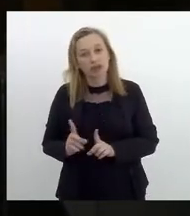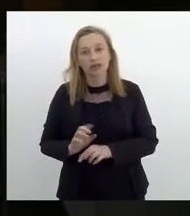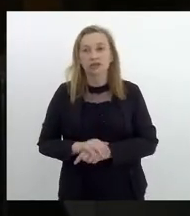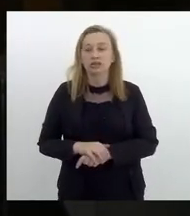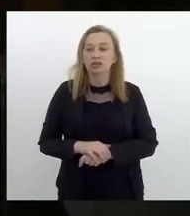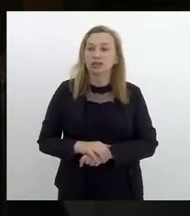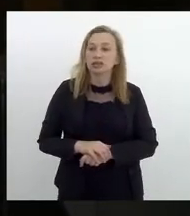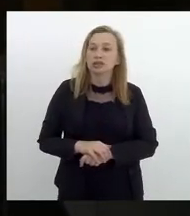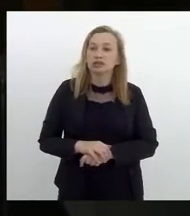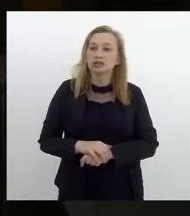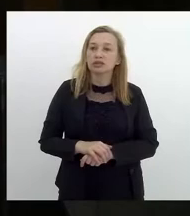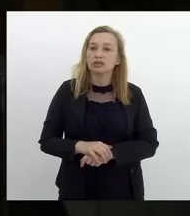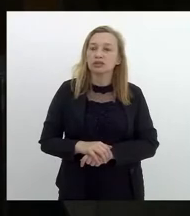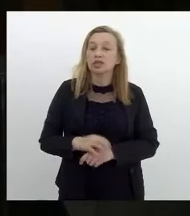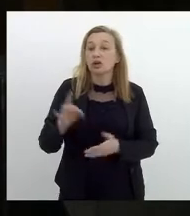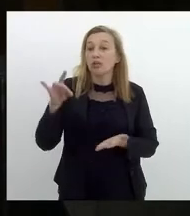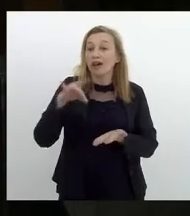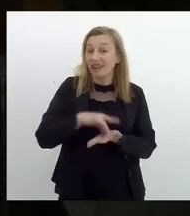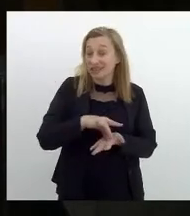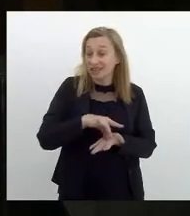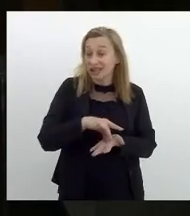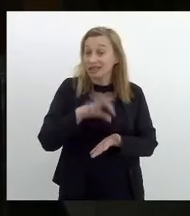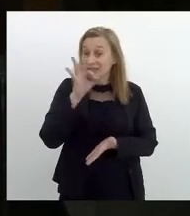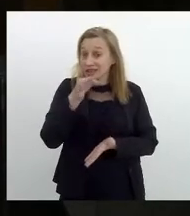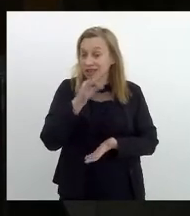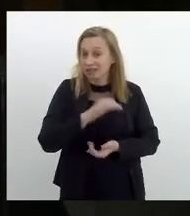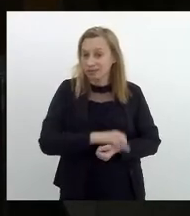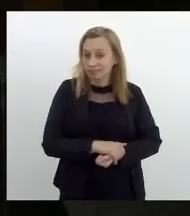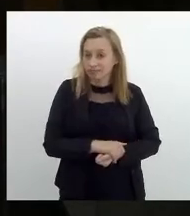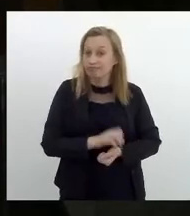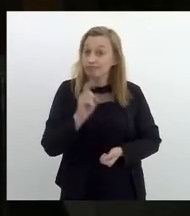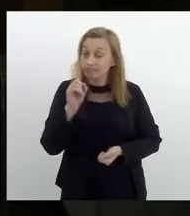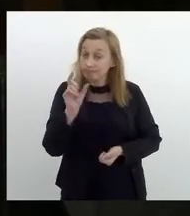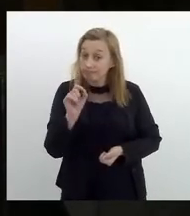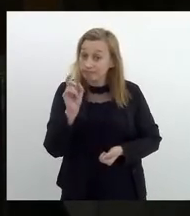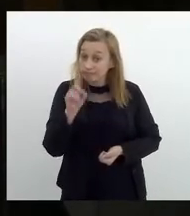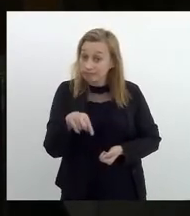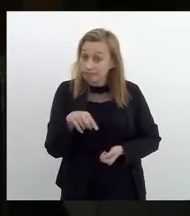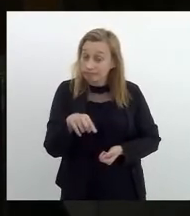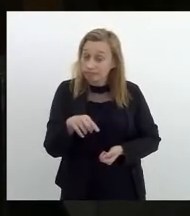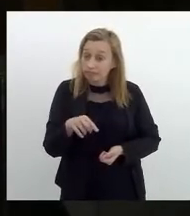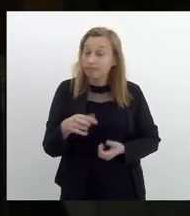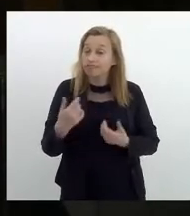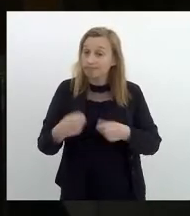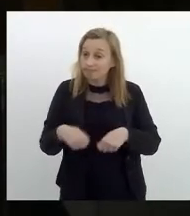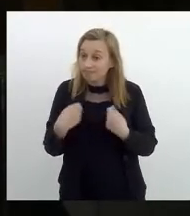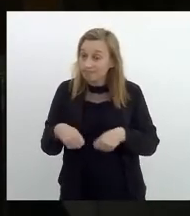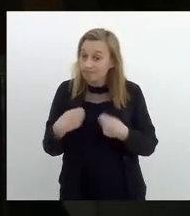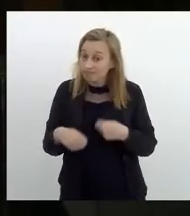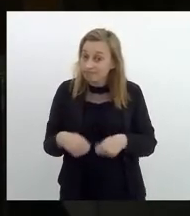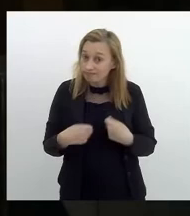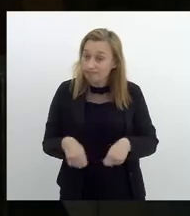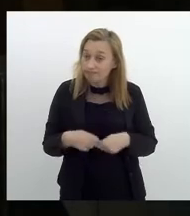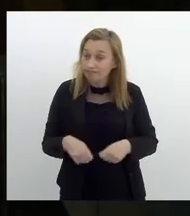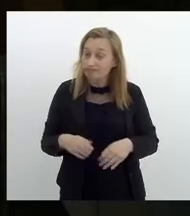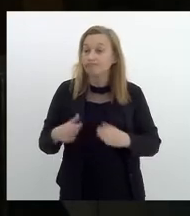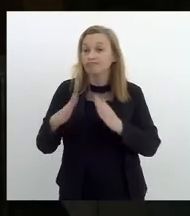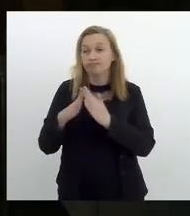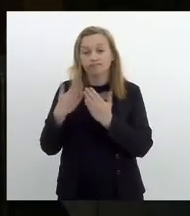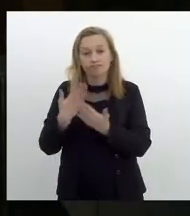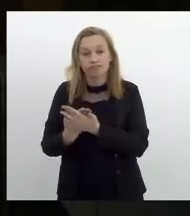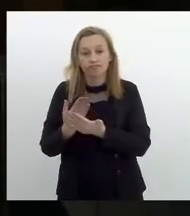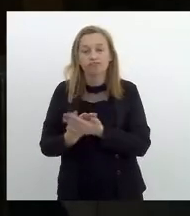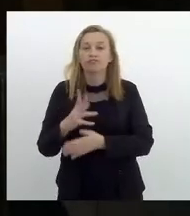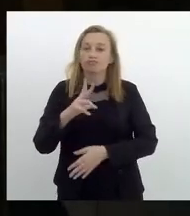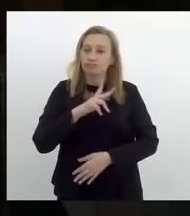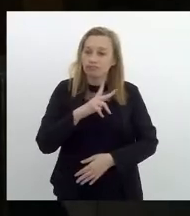a partir de uma realidade específica, que é a carência de unidades escolares próprias do